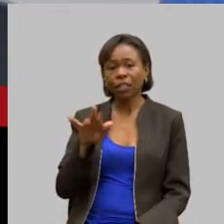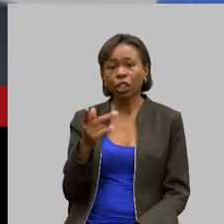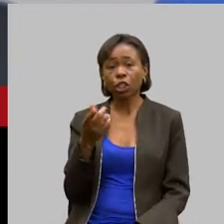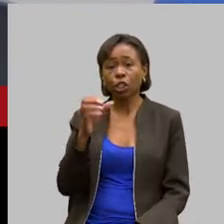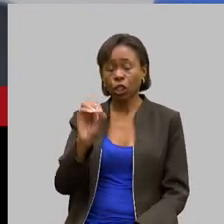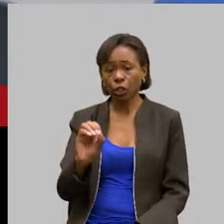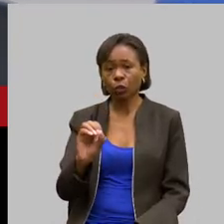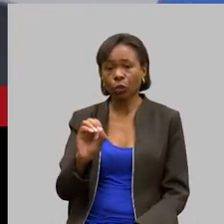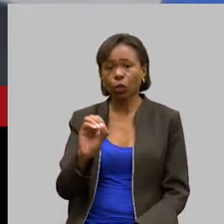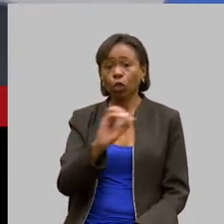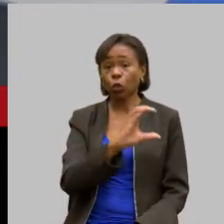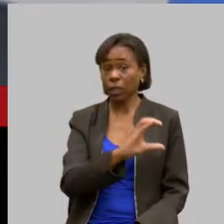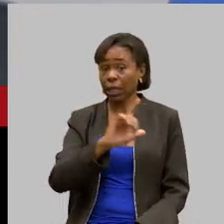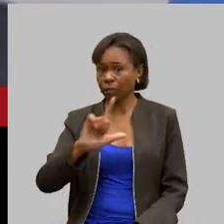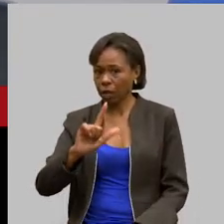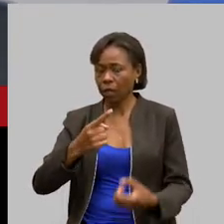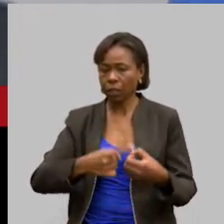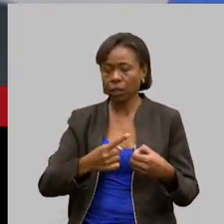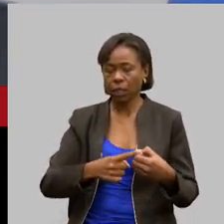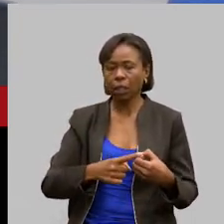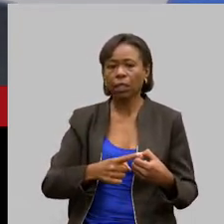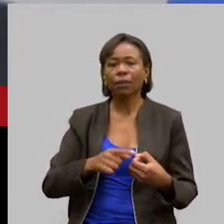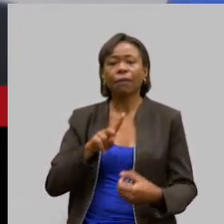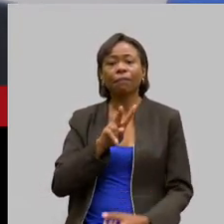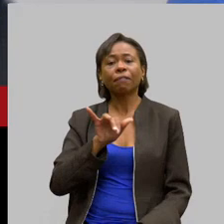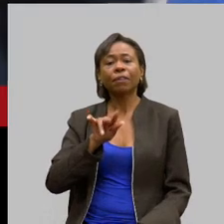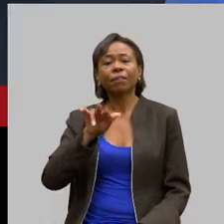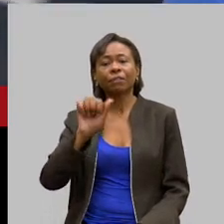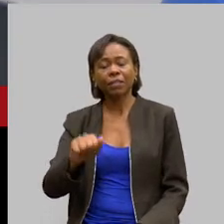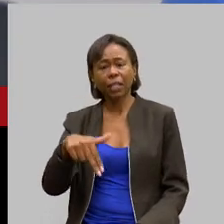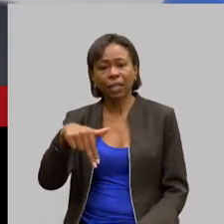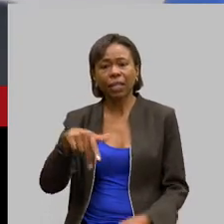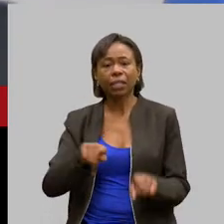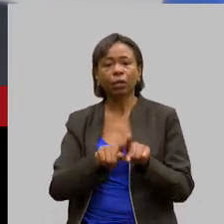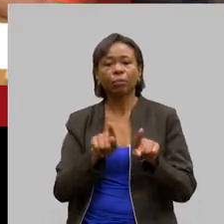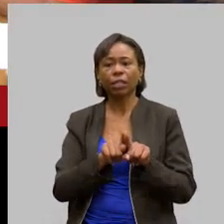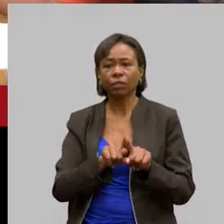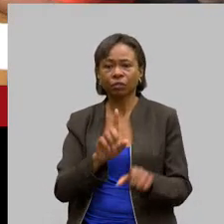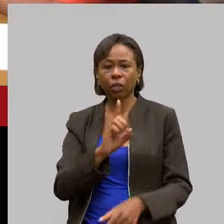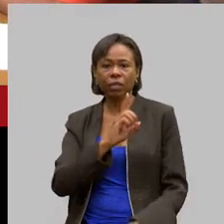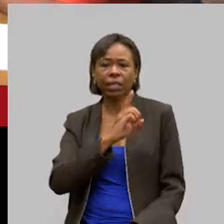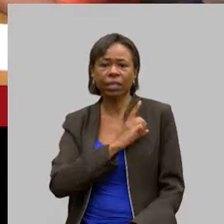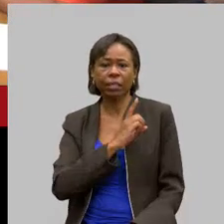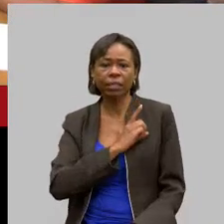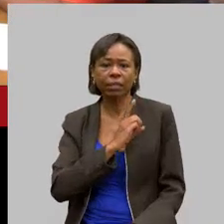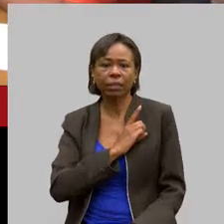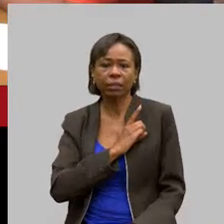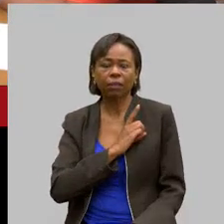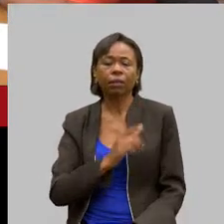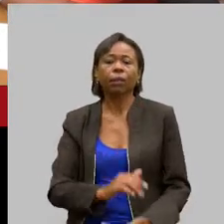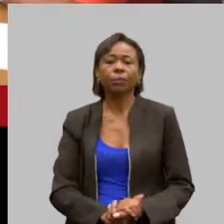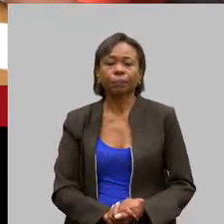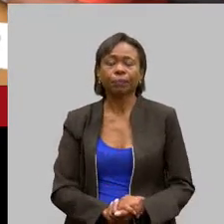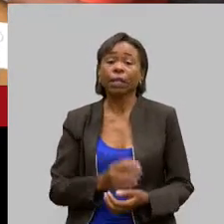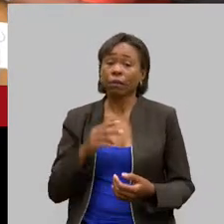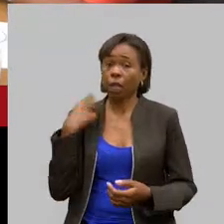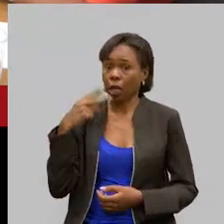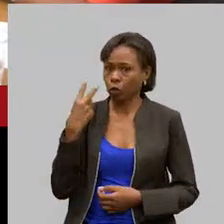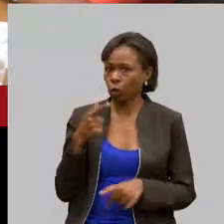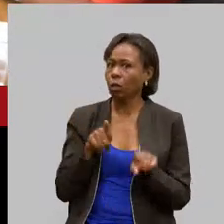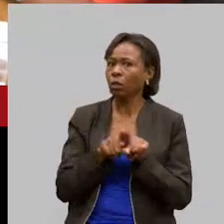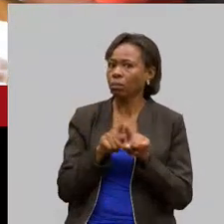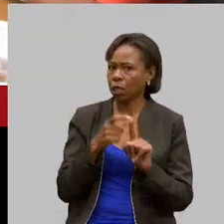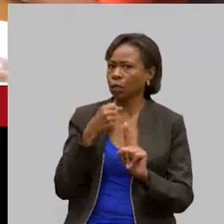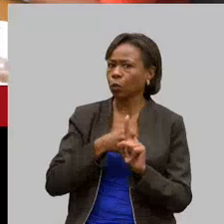Lafaete a Vivian varenga presidente da amiga de Vinópolis também é outra que tem construído história nessa